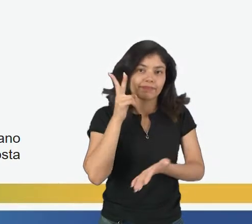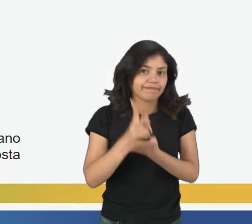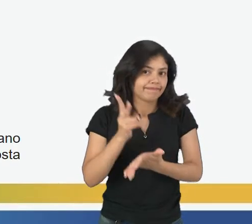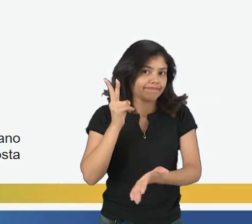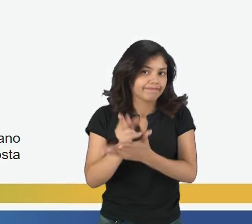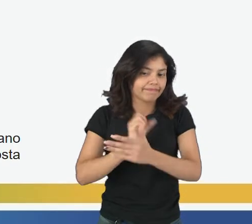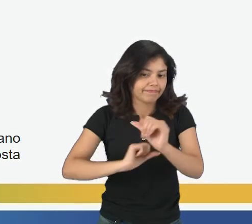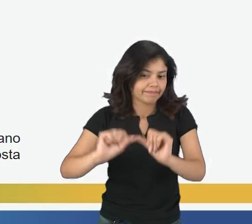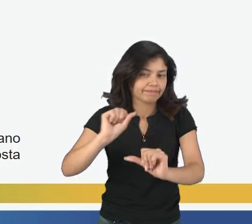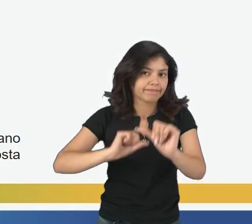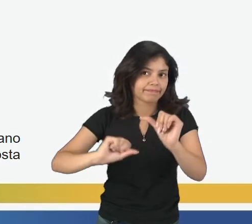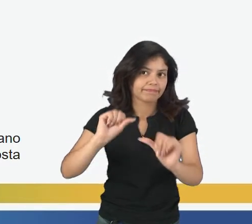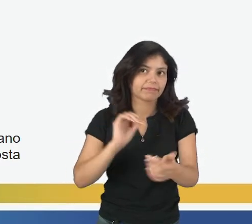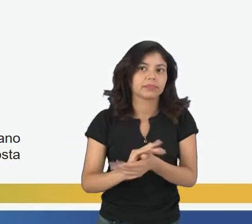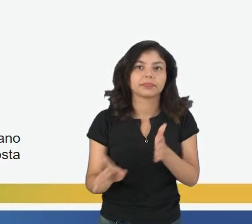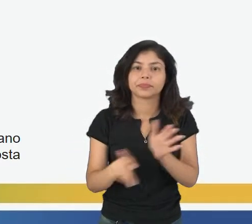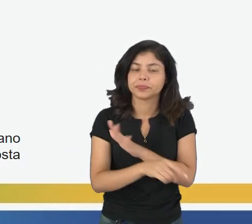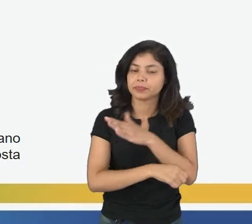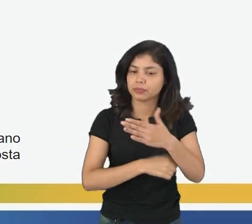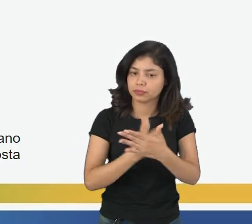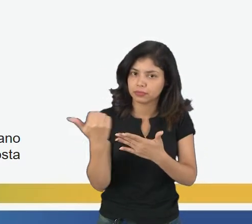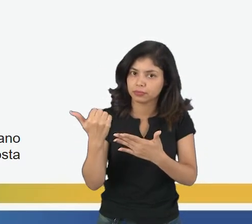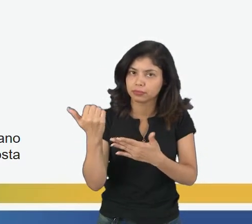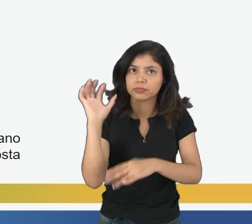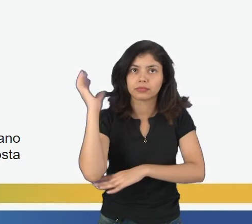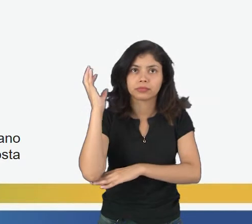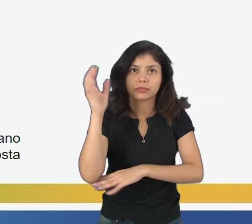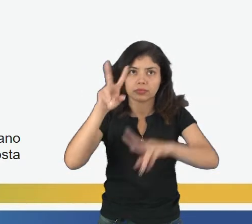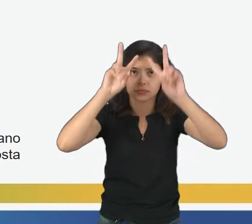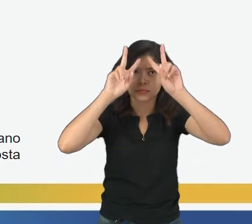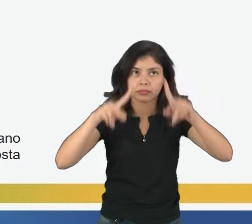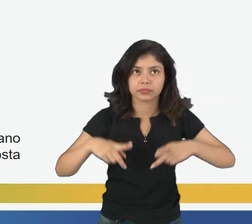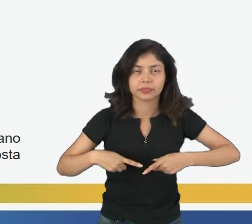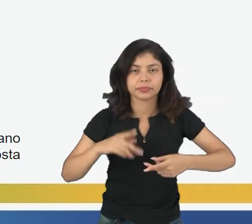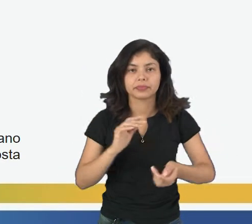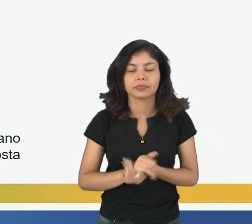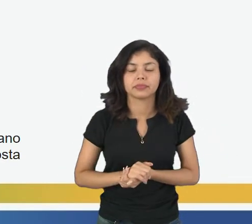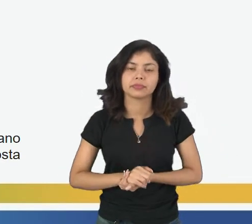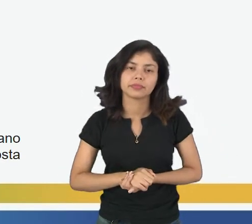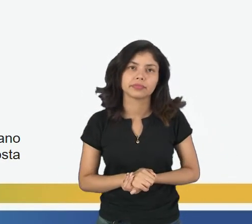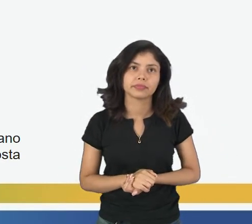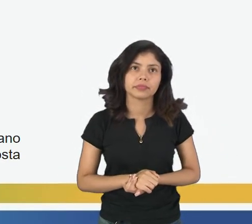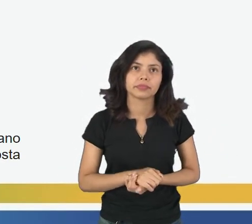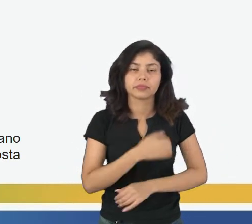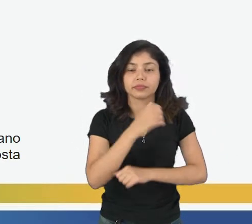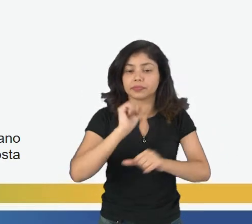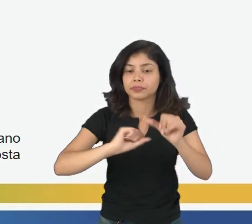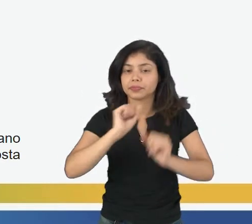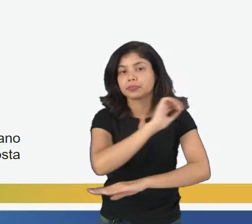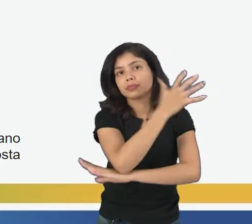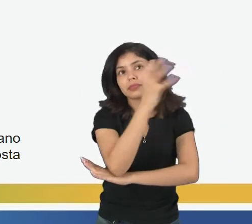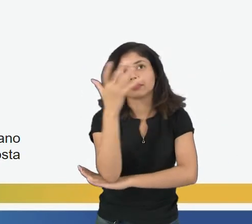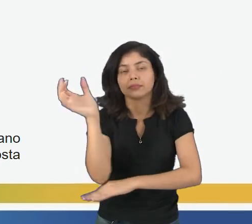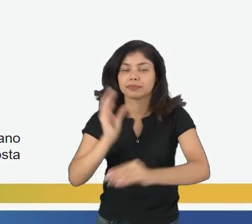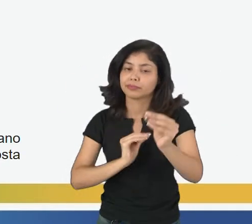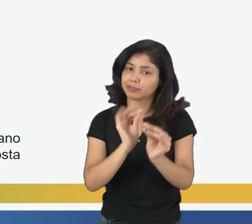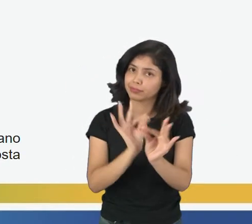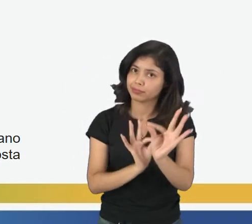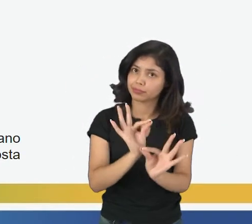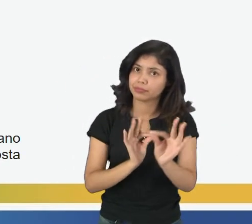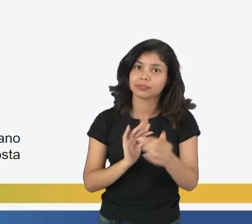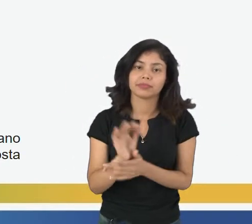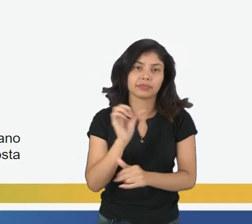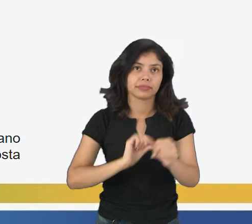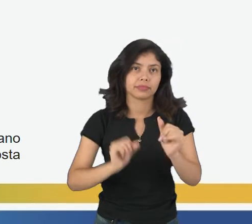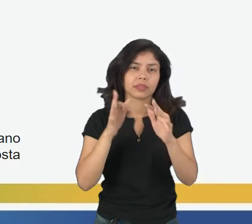constante transformação pela ação da natureza e do ser humano. A ação da natureza na modificação das paisagens